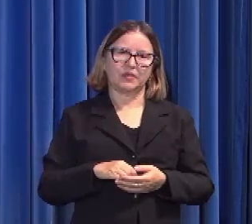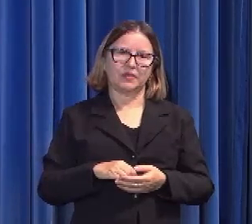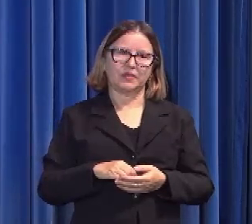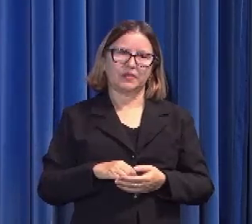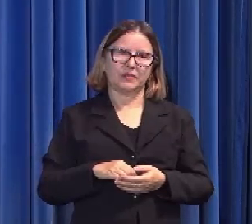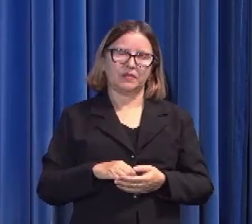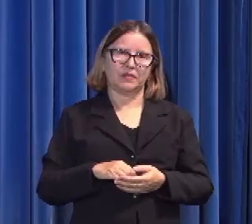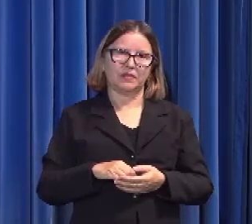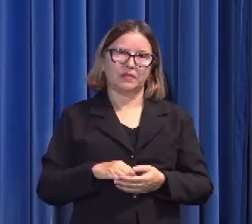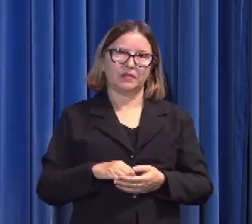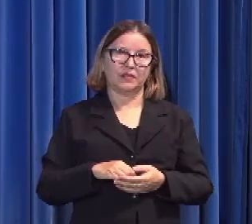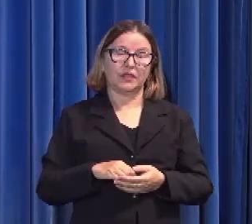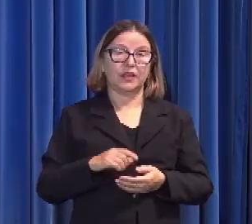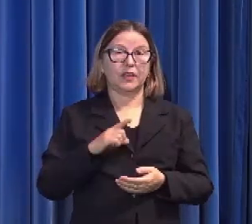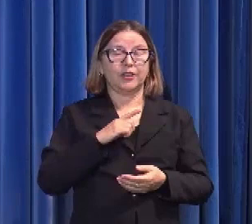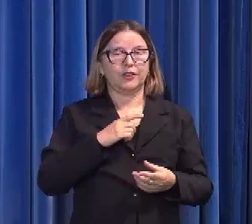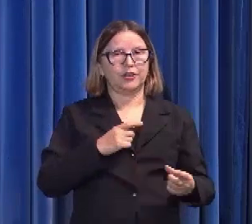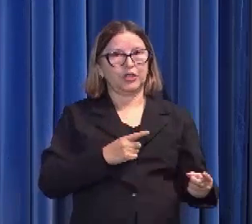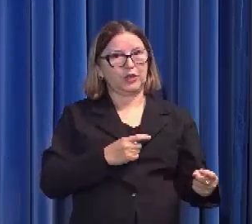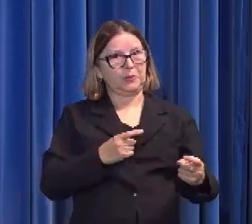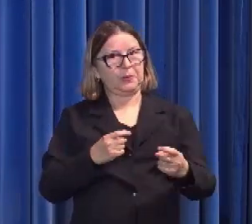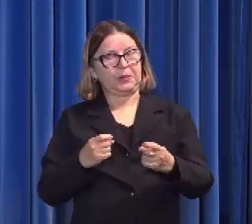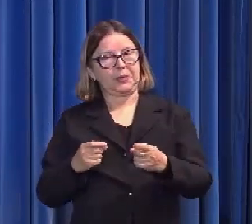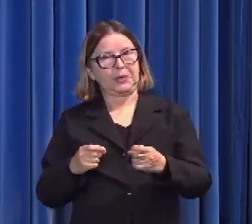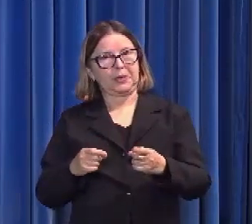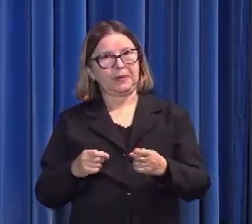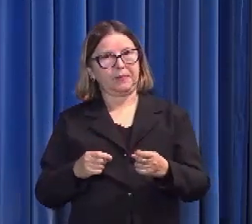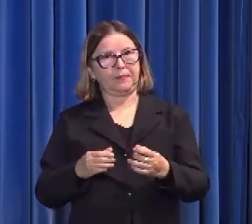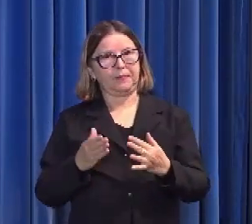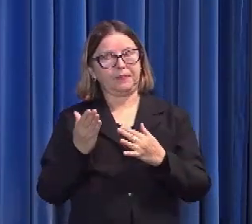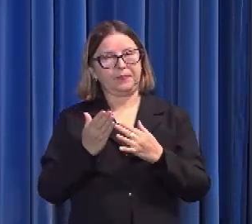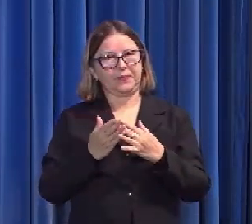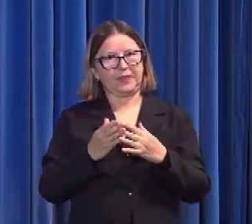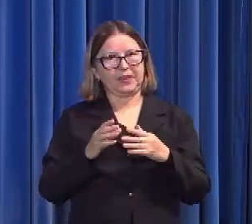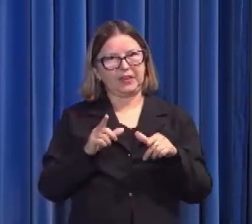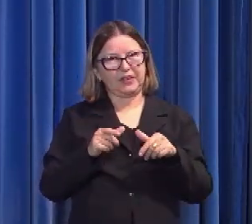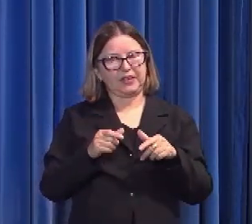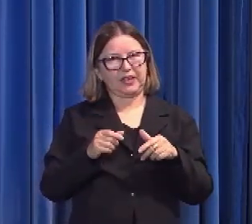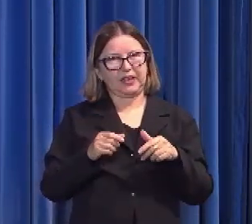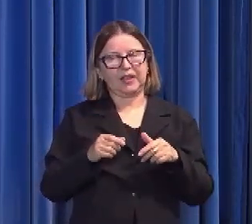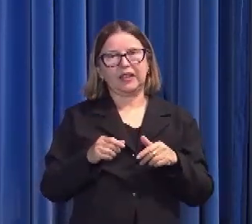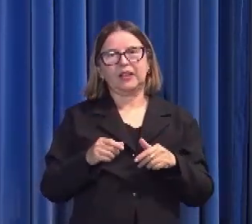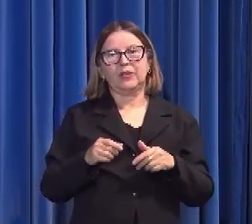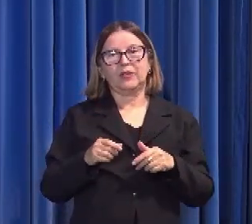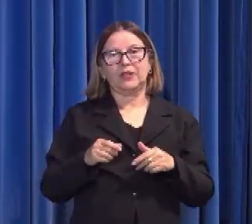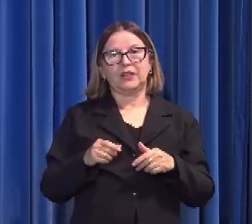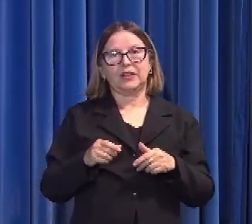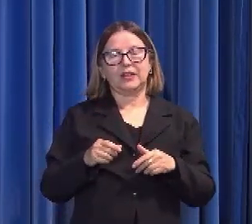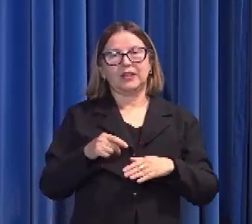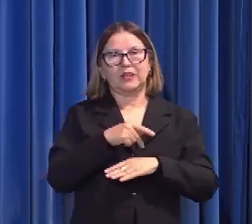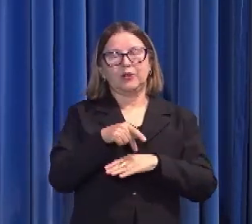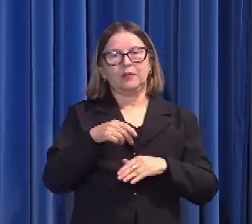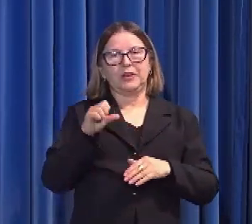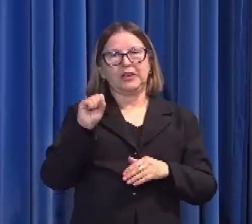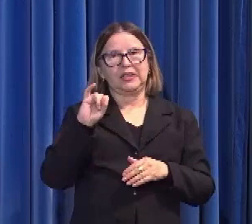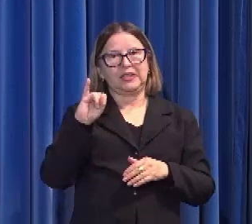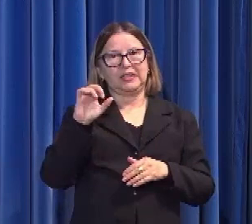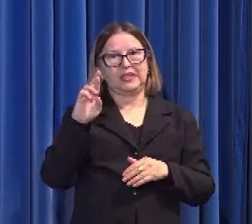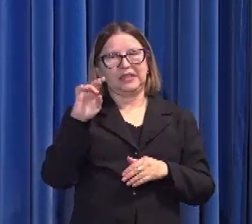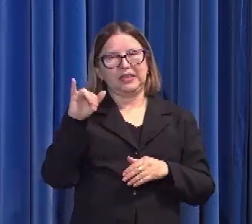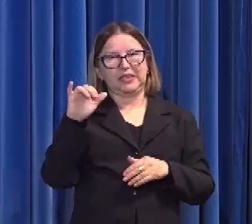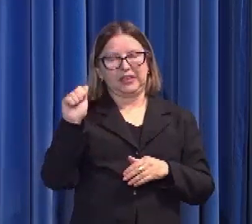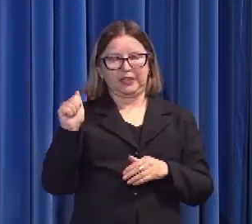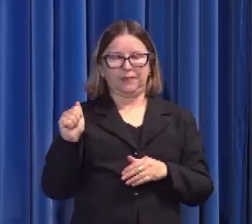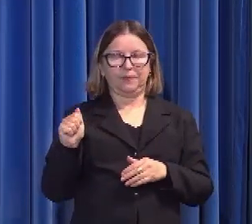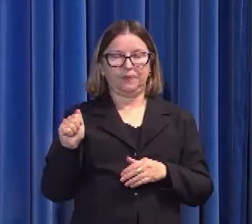e aí o Rei da Síria mandou um grupo de soldados para atacar a cidade onde